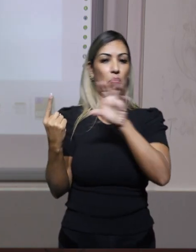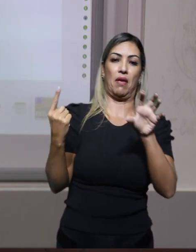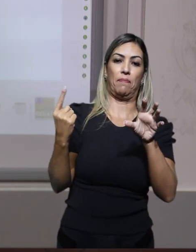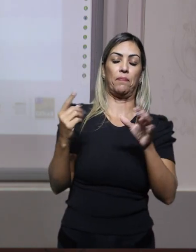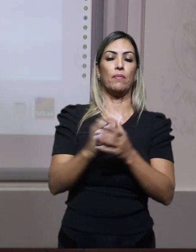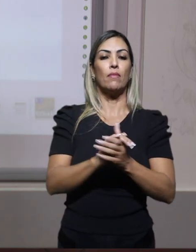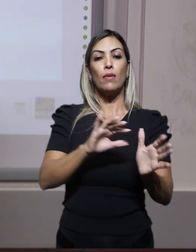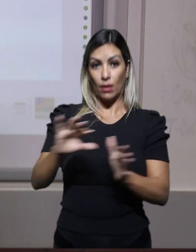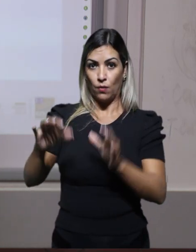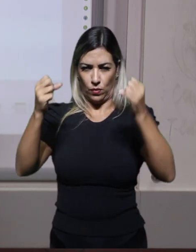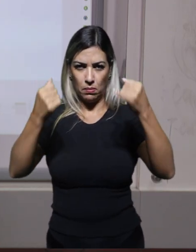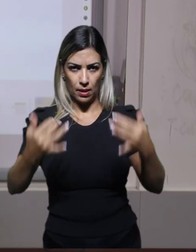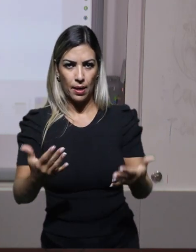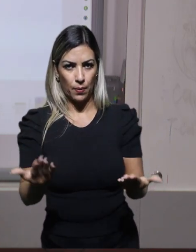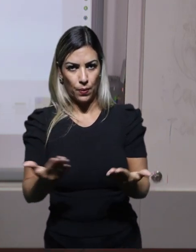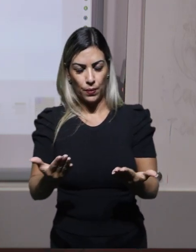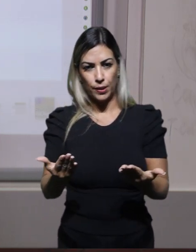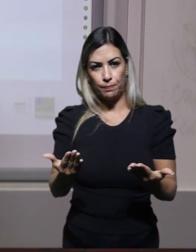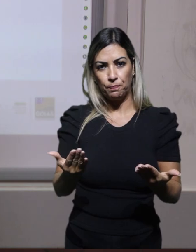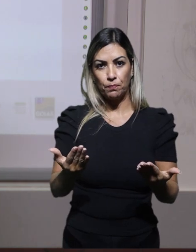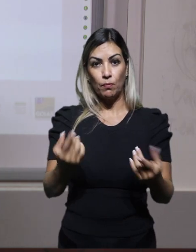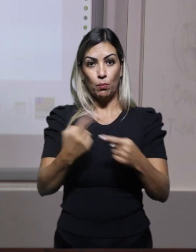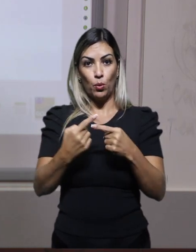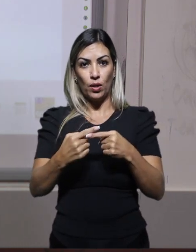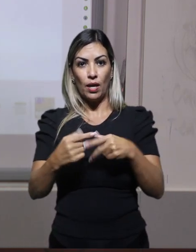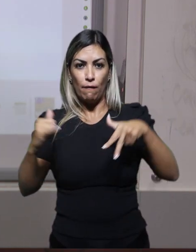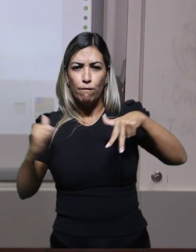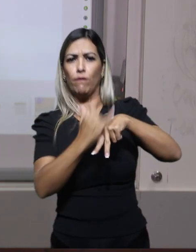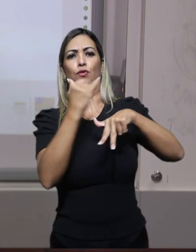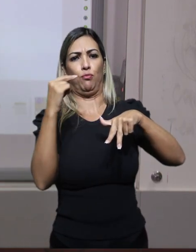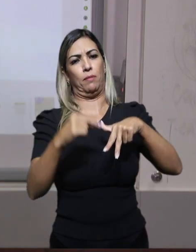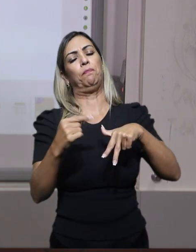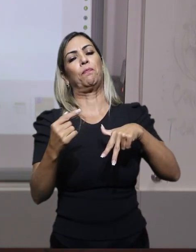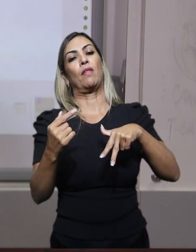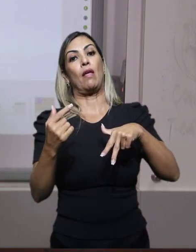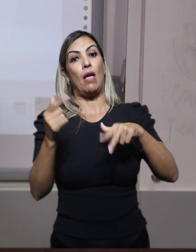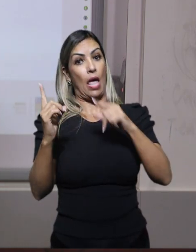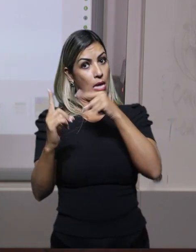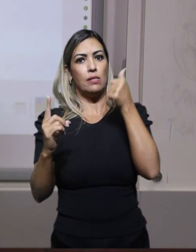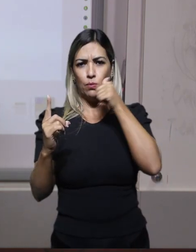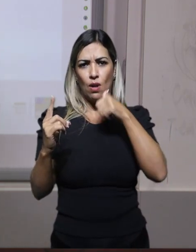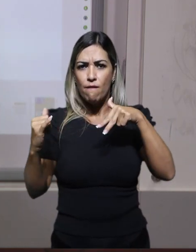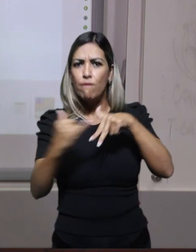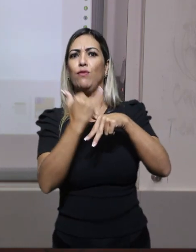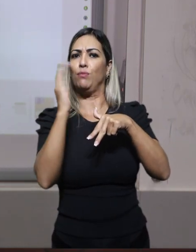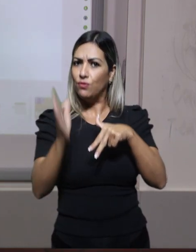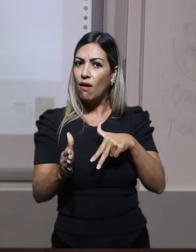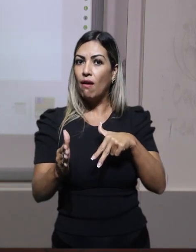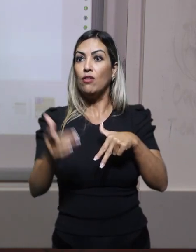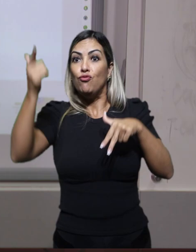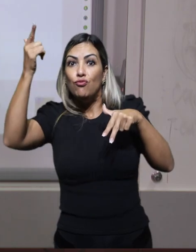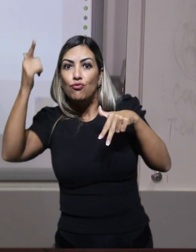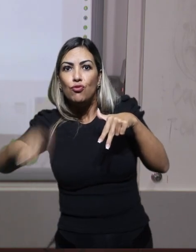abro um parêntese aqui para tratar com vocês sobre a revitimização dessa mulher, dessa vítima.